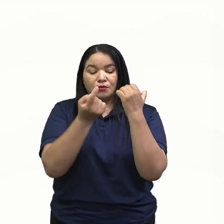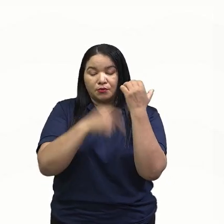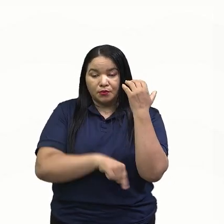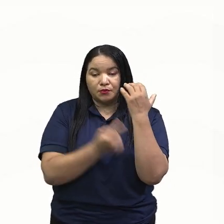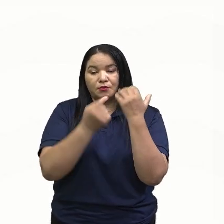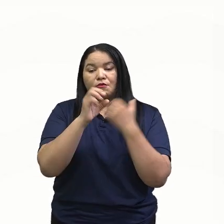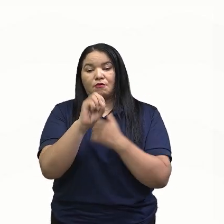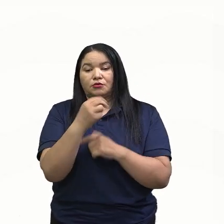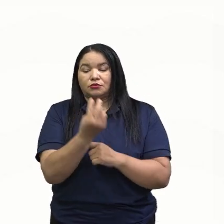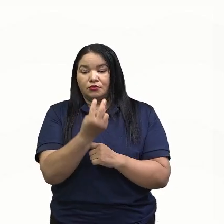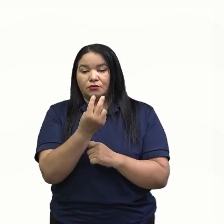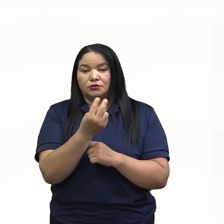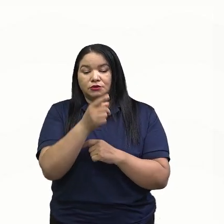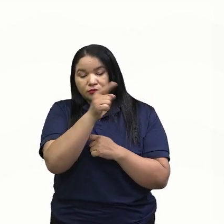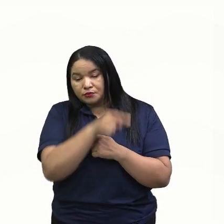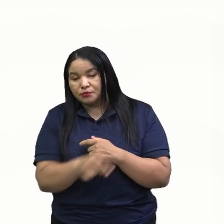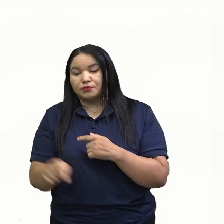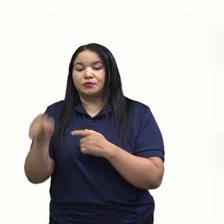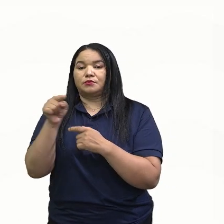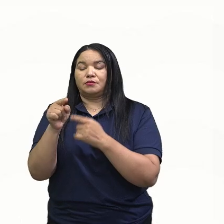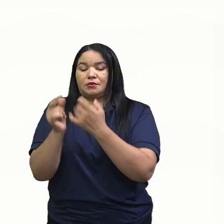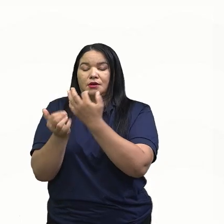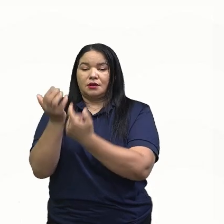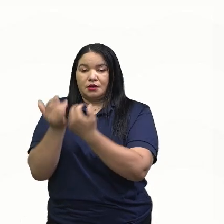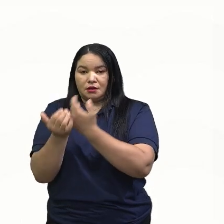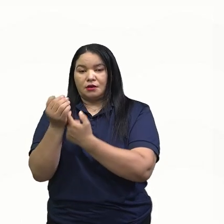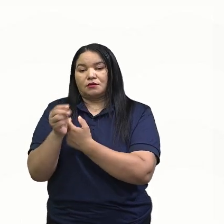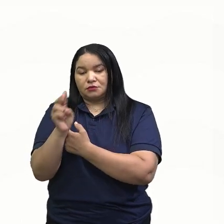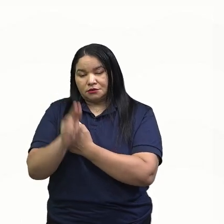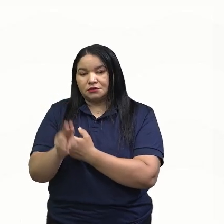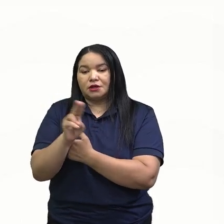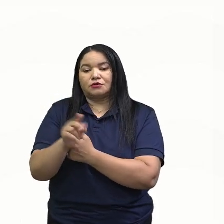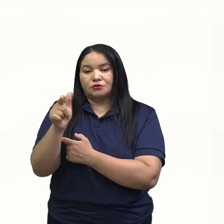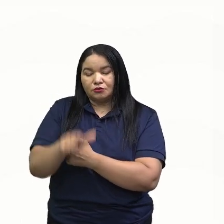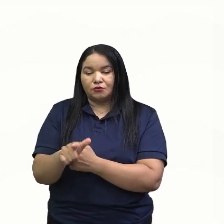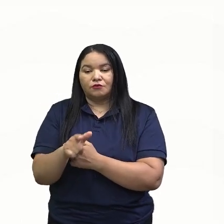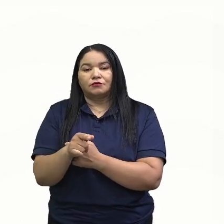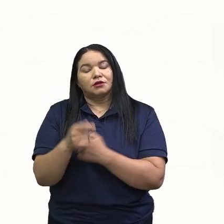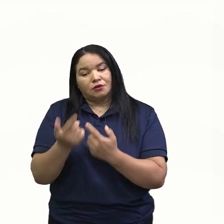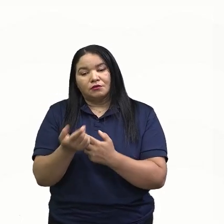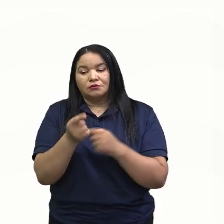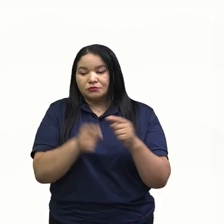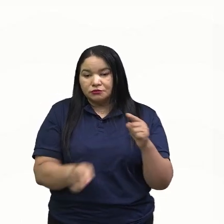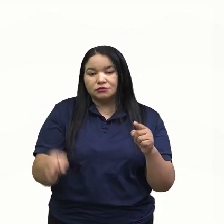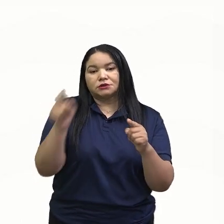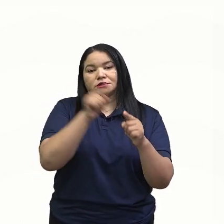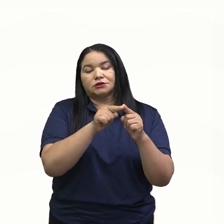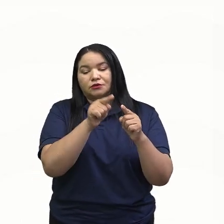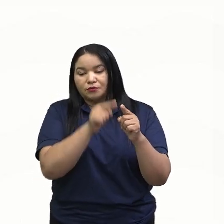de novo para queima, né? É um ciclo, né? Que vai sempre